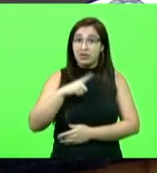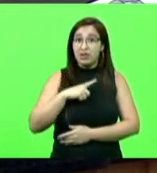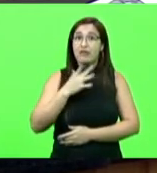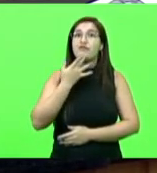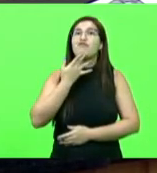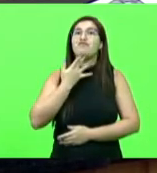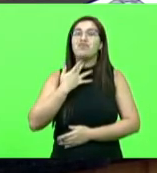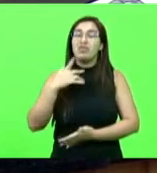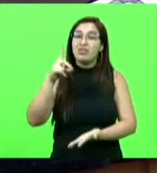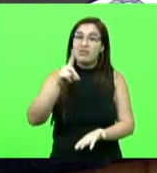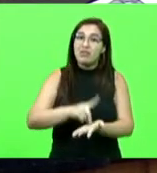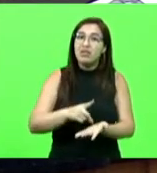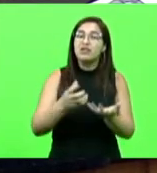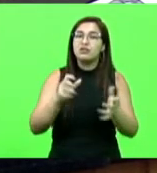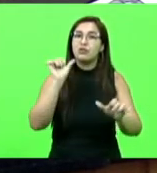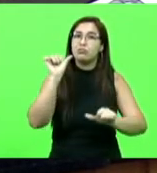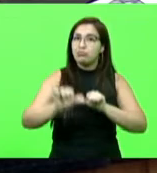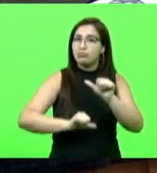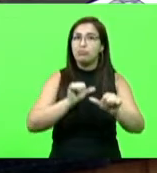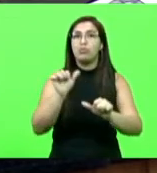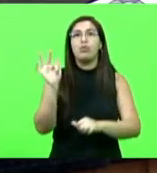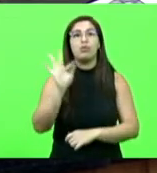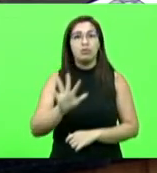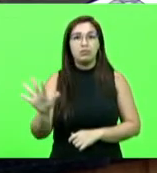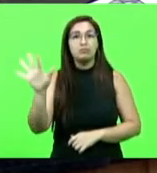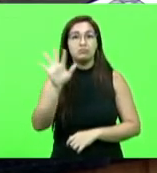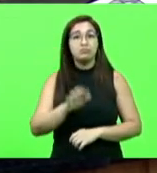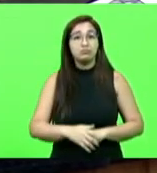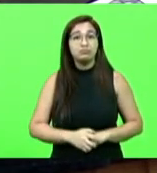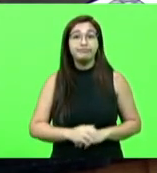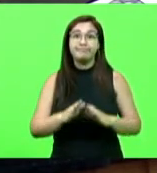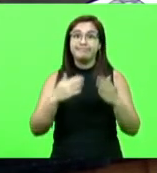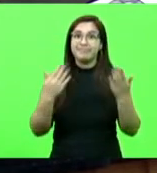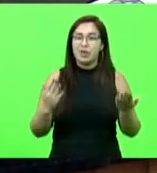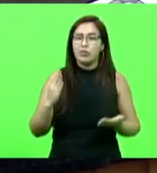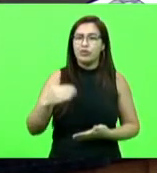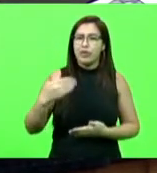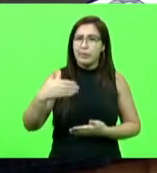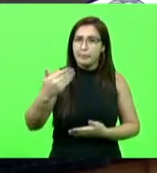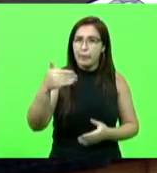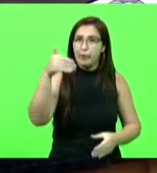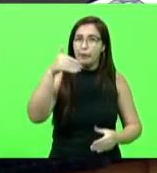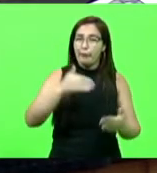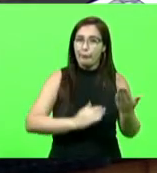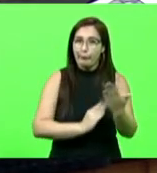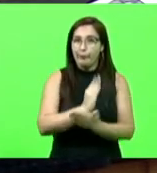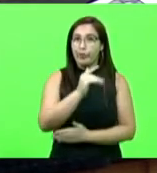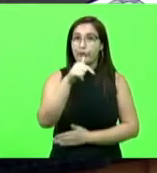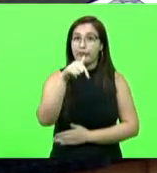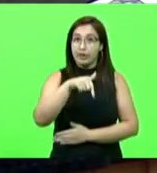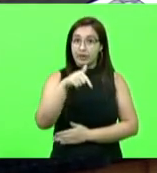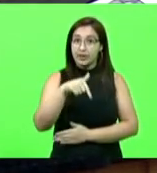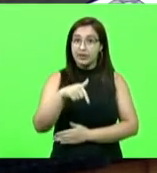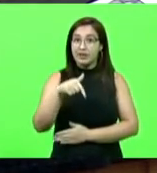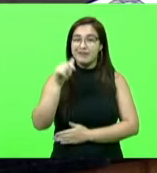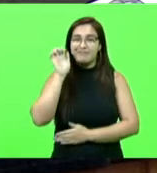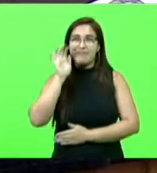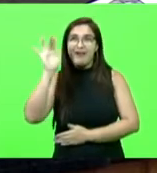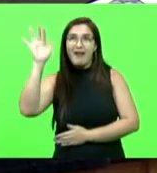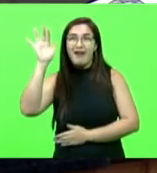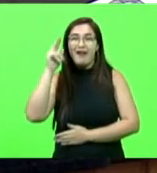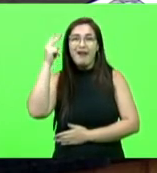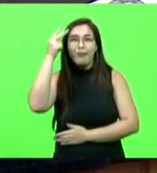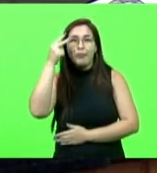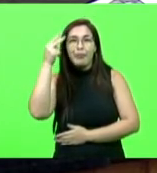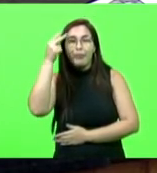de mudar a nossa federação. Portanto, depois da aprovação aqui, esse sonho distante que era considerado